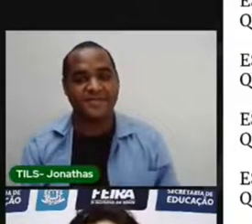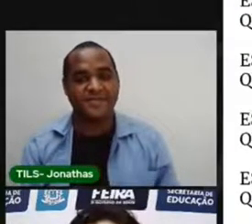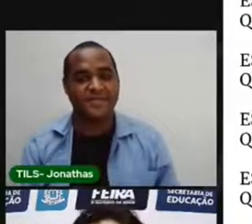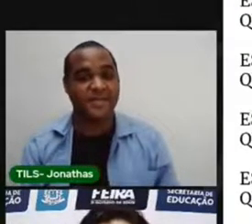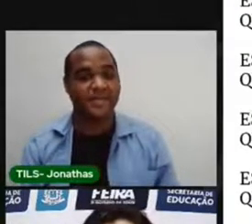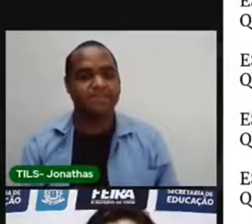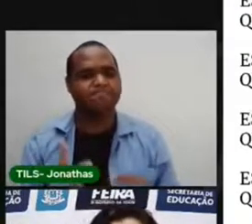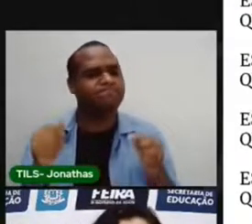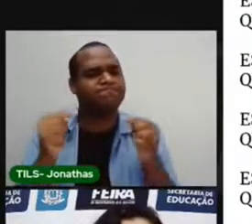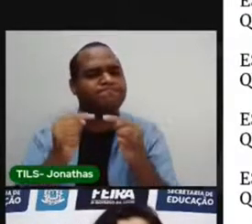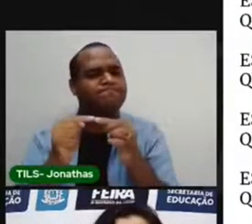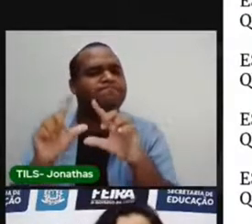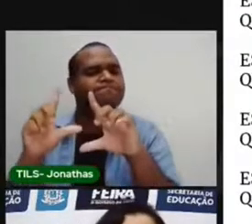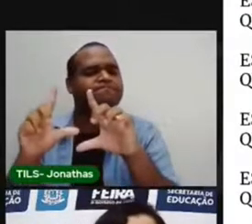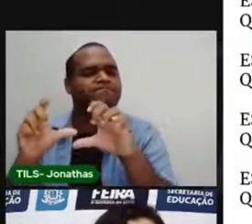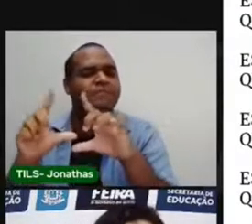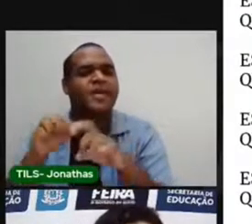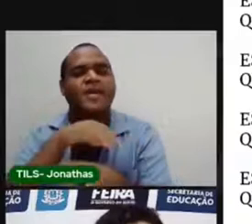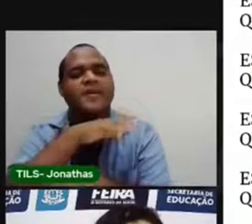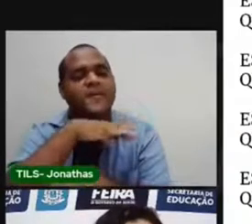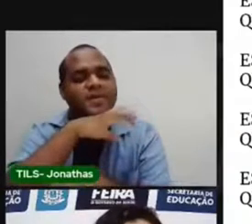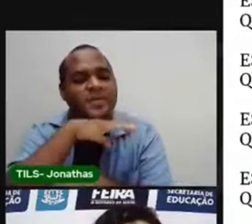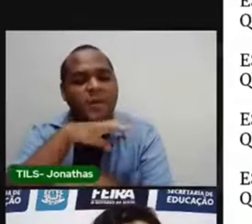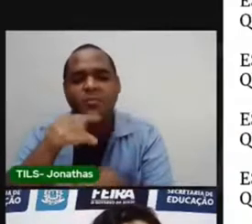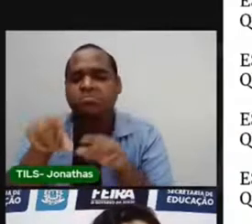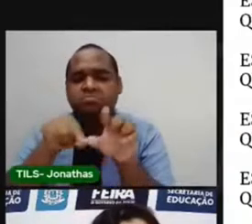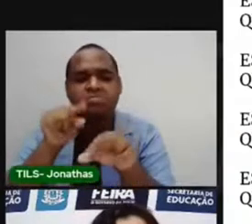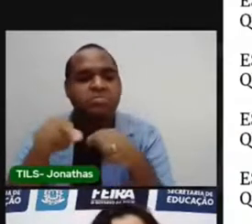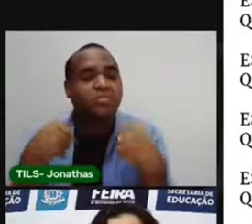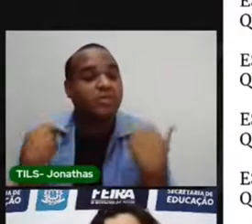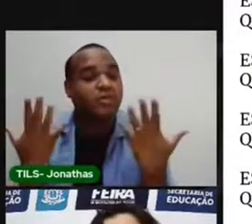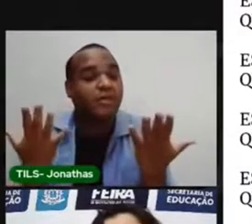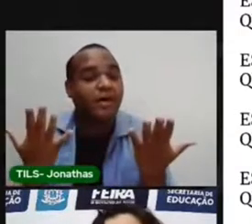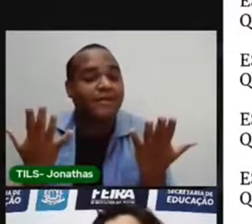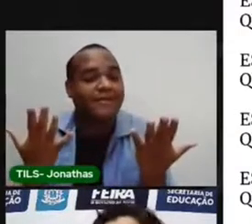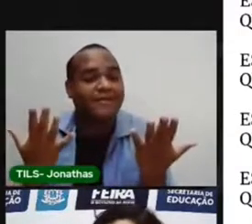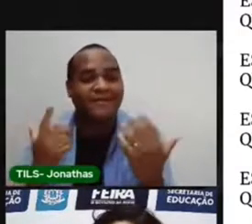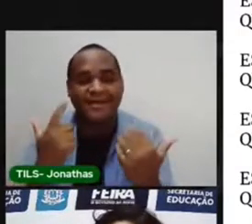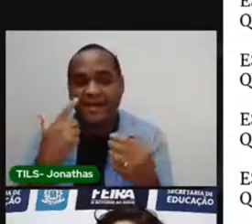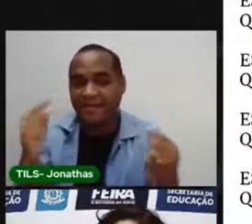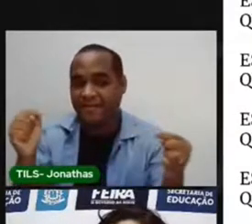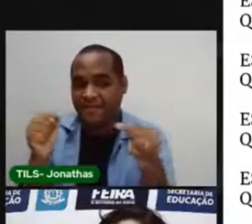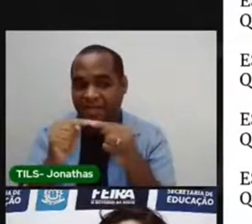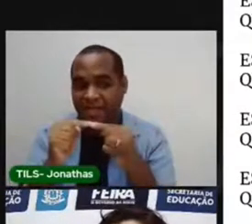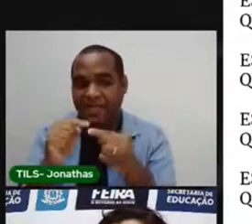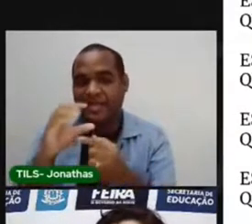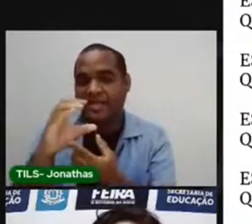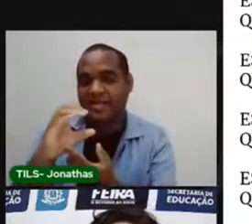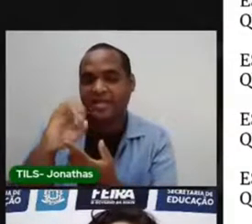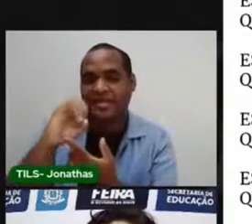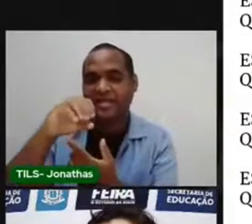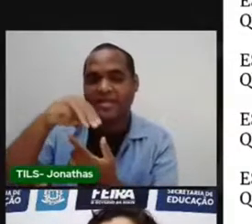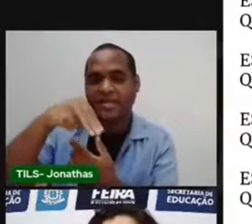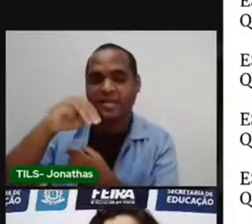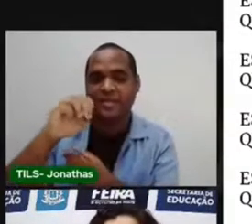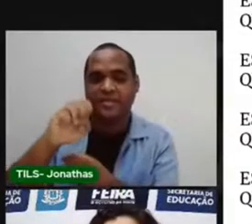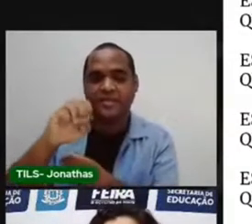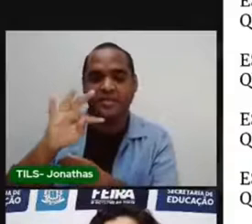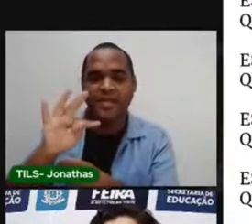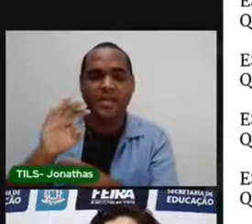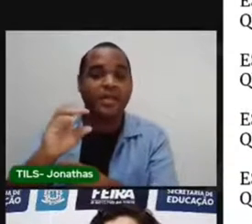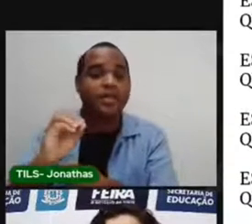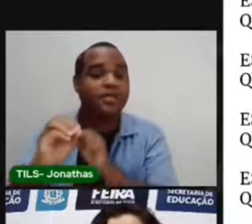Qual o desenho? Qual o animal que você vai usar? Que rima com cimento.